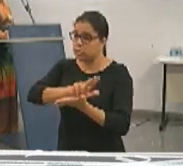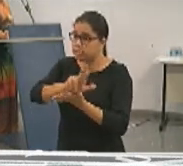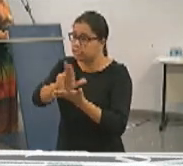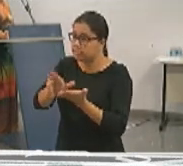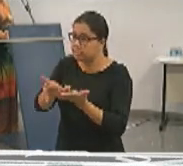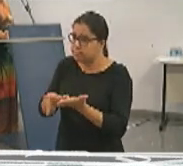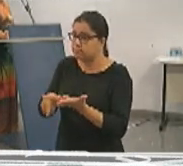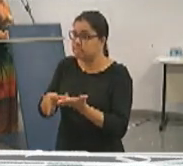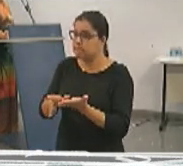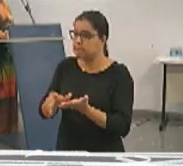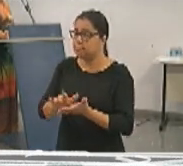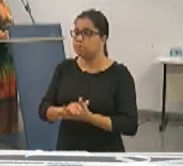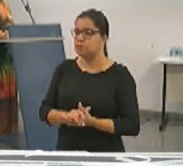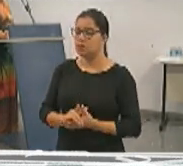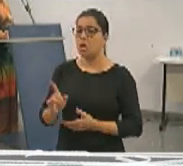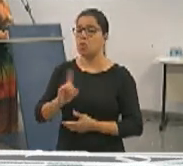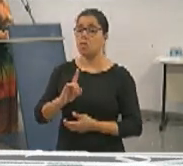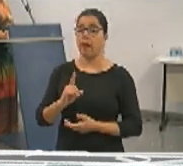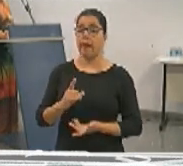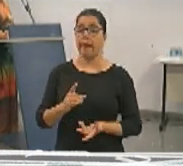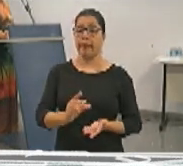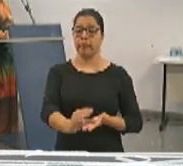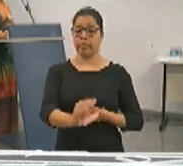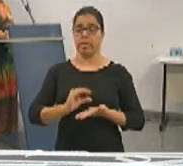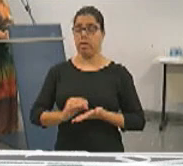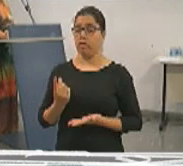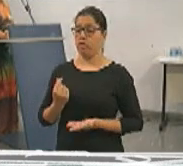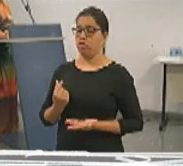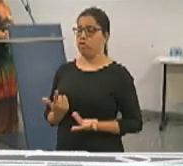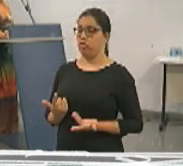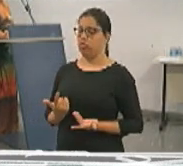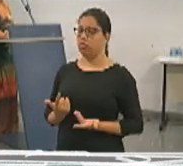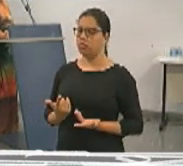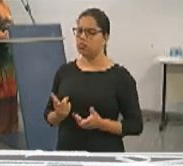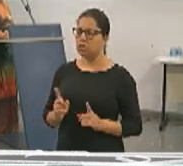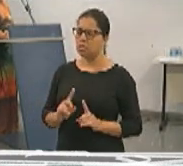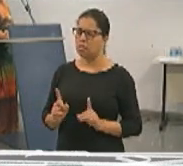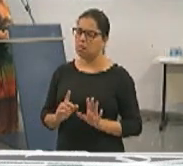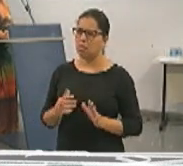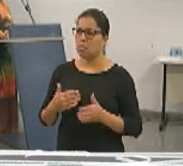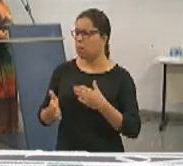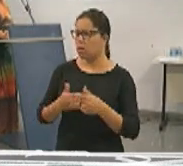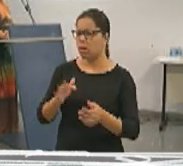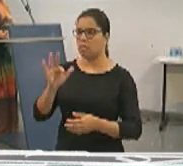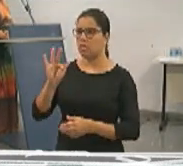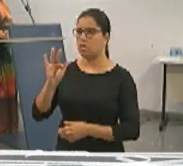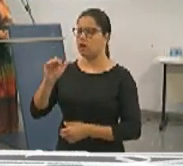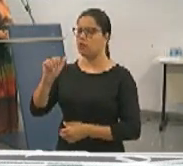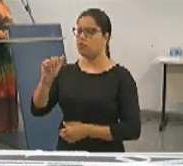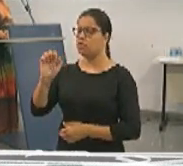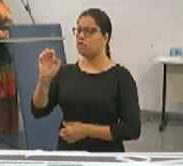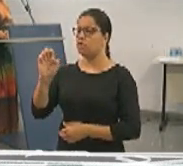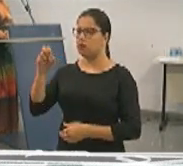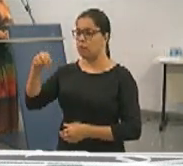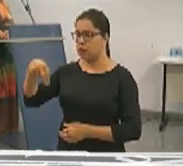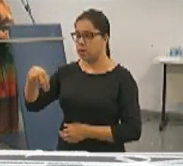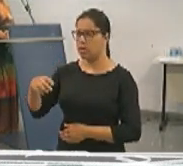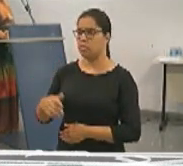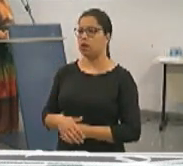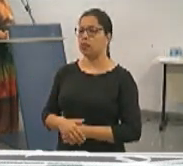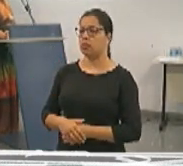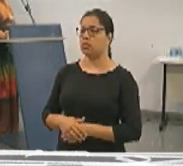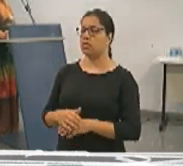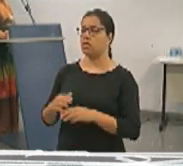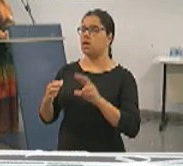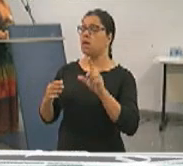Não existe devolução de dinheiro. A FAEM, como a FCBA, como a FACET, a FACALH, a